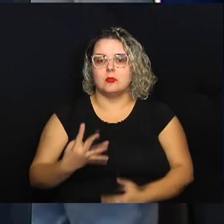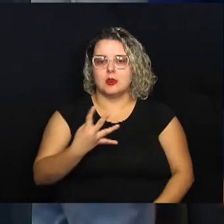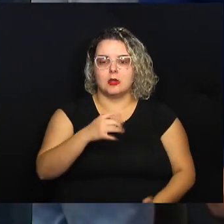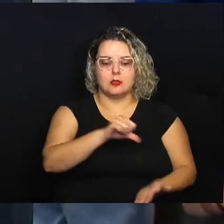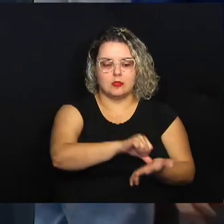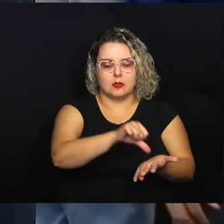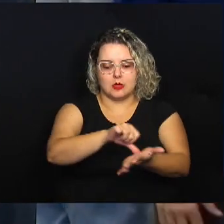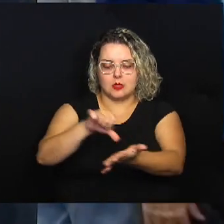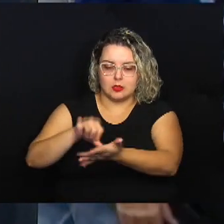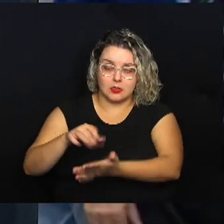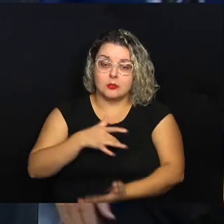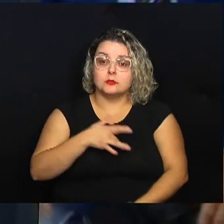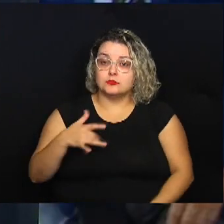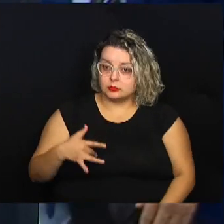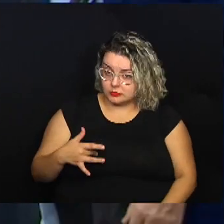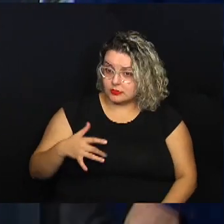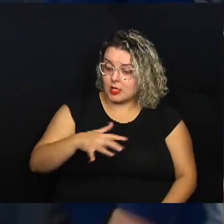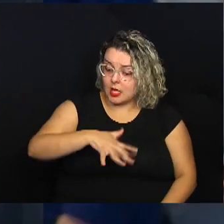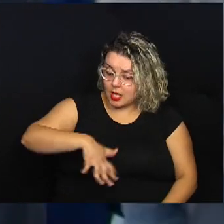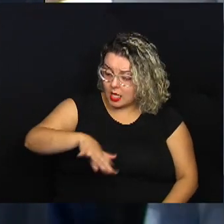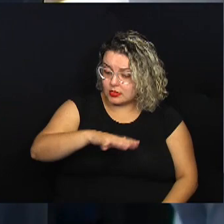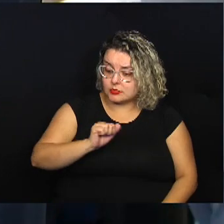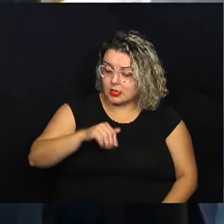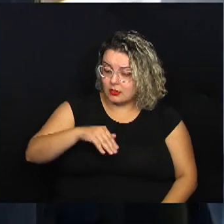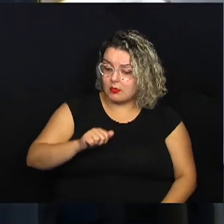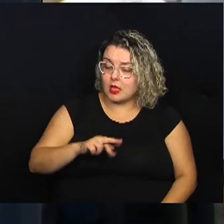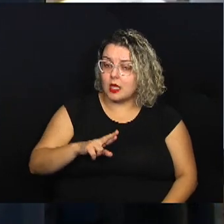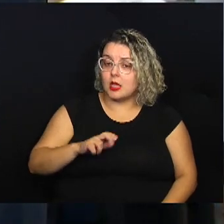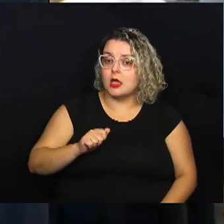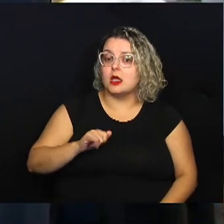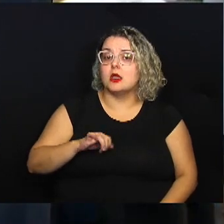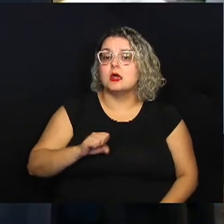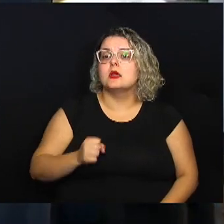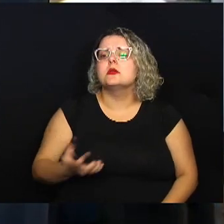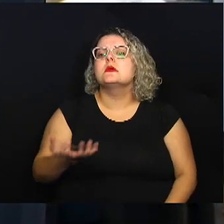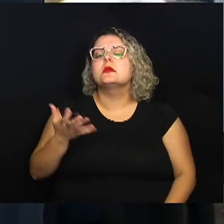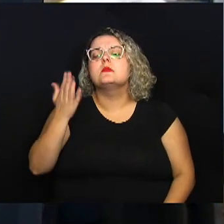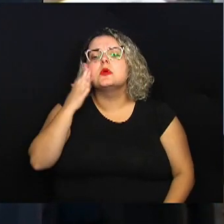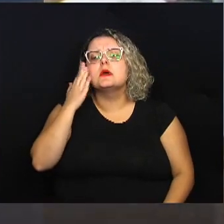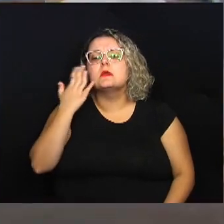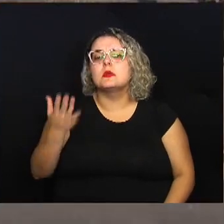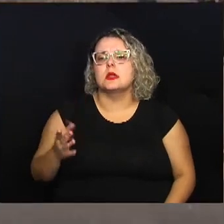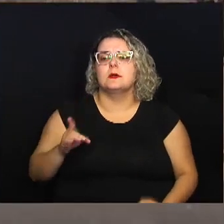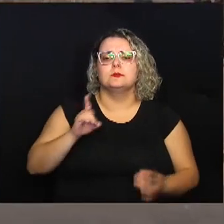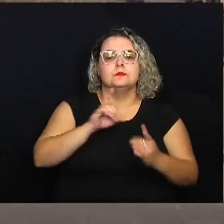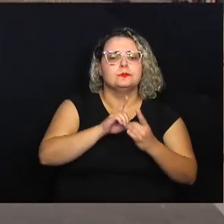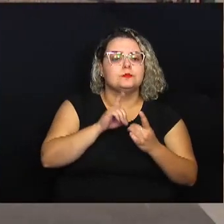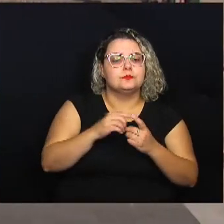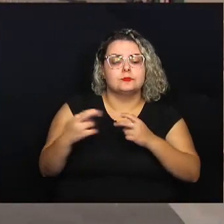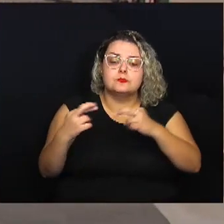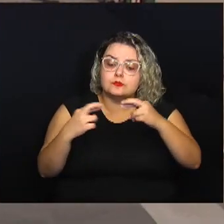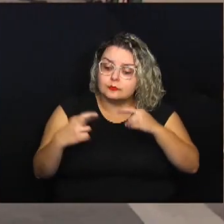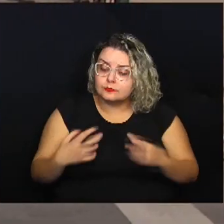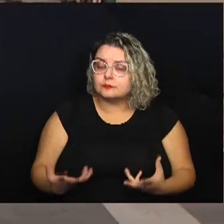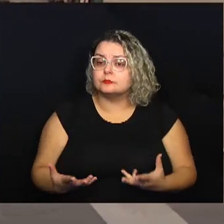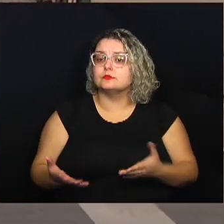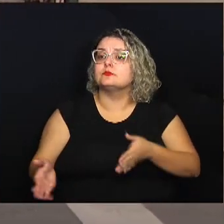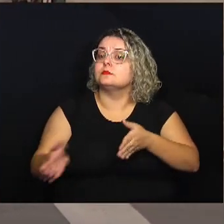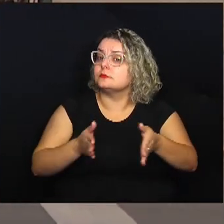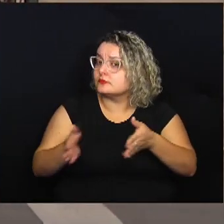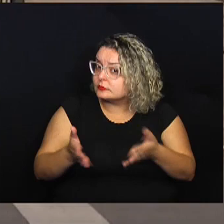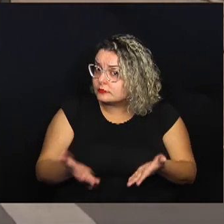né? Então, nós gostaríamos de saber, com relação a várias vertentes, como recepção, monitoramento,